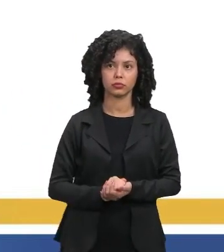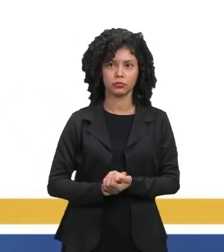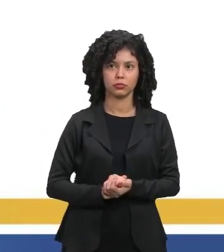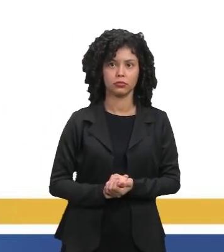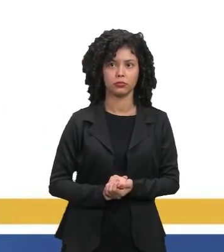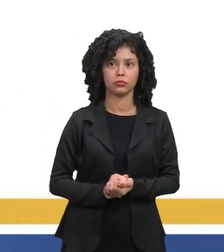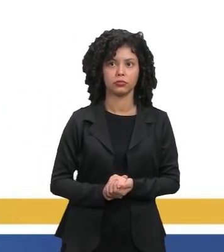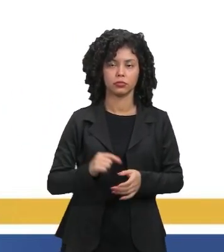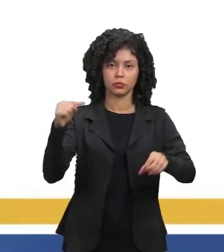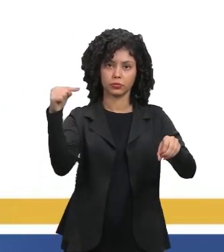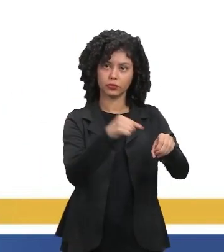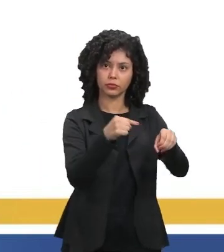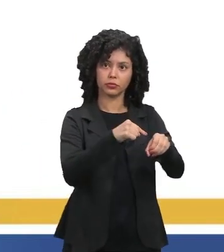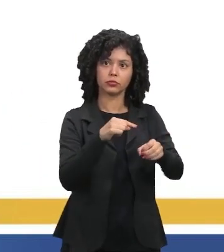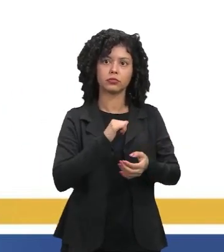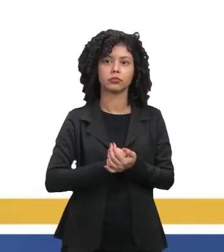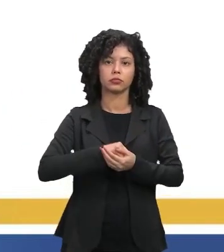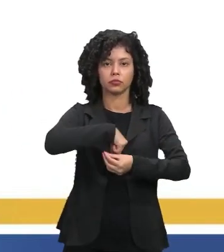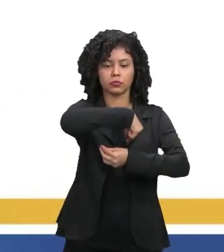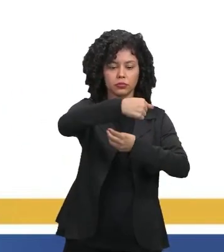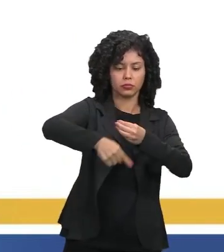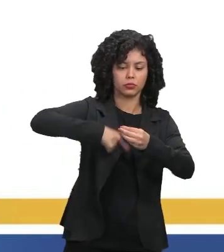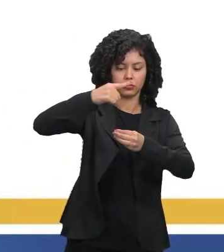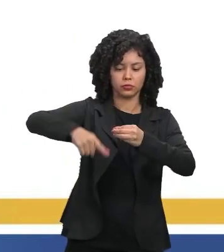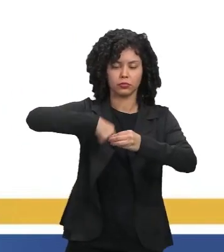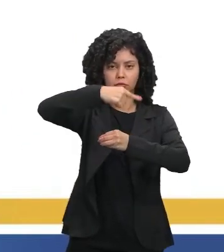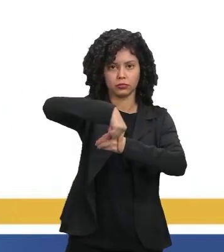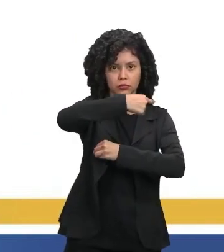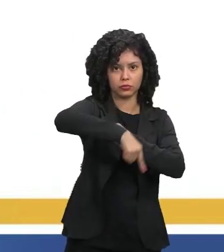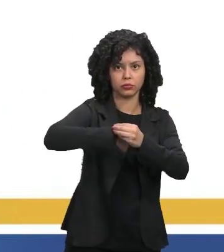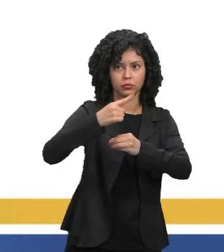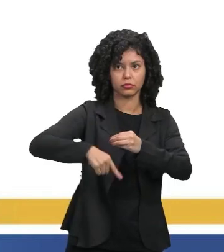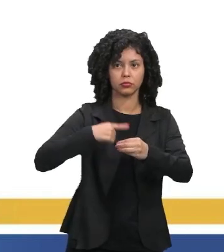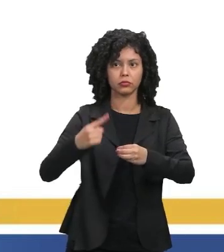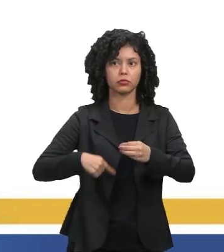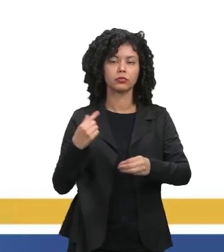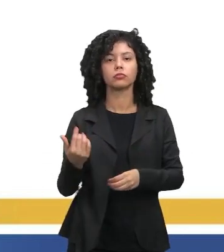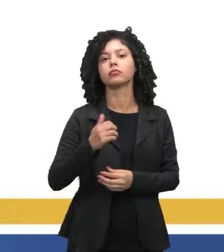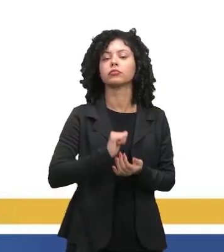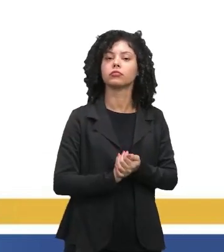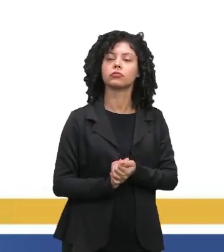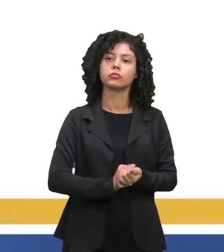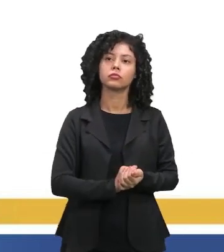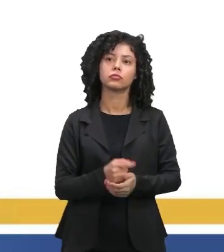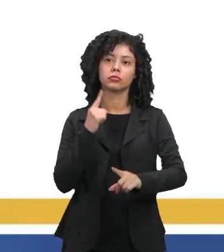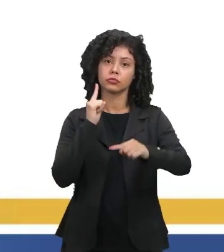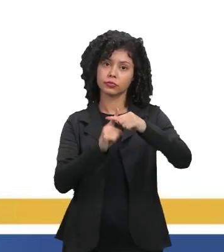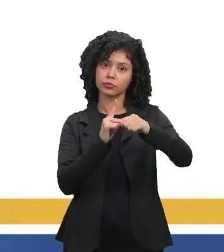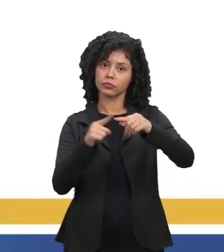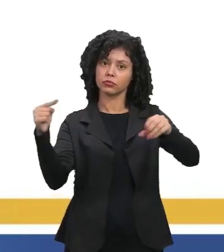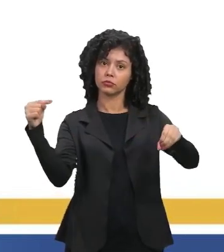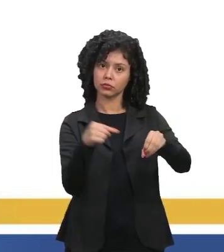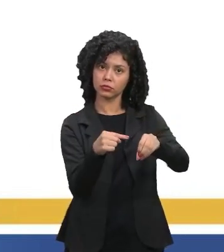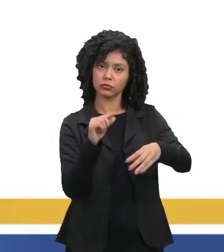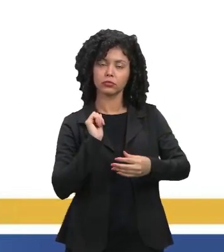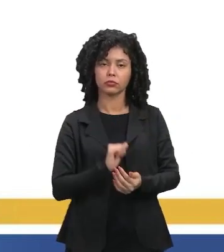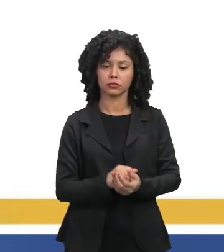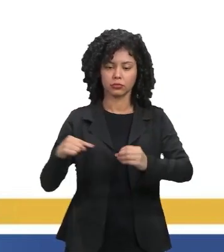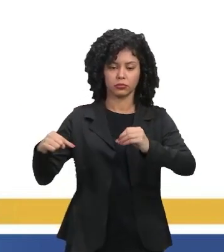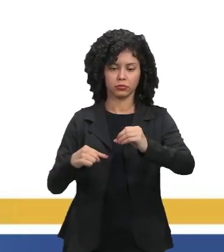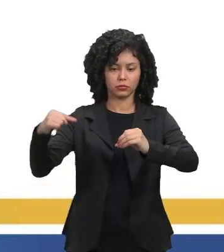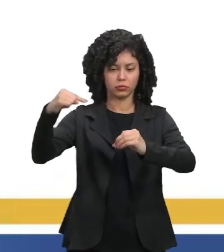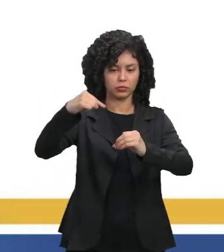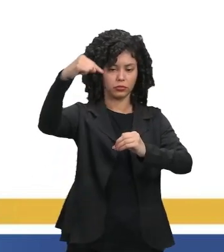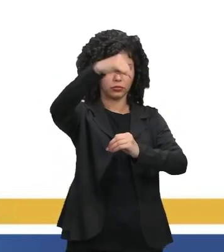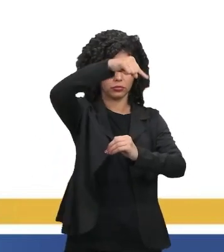aqui, com o núcleo e ao redor dele os elétrons, certo? O núcleo tem as cargas positivas